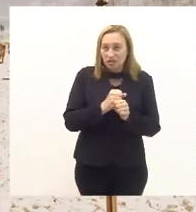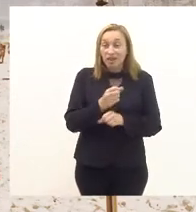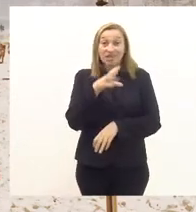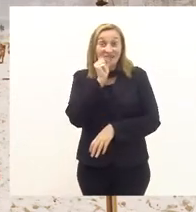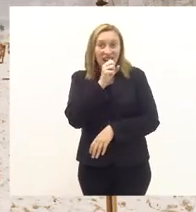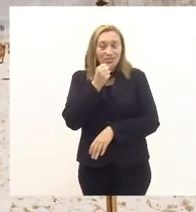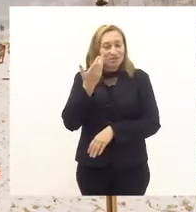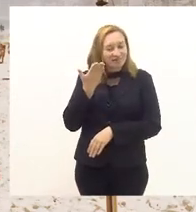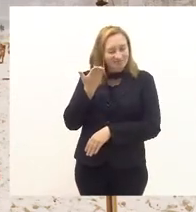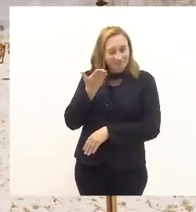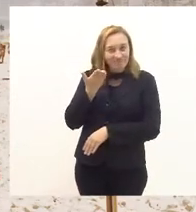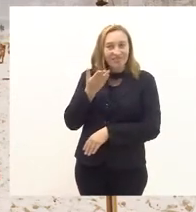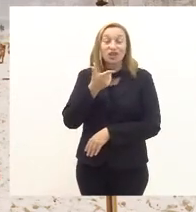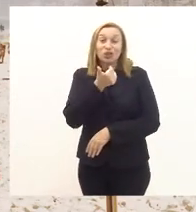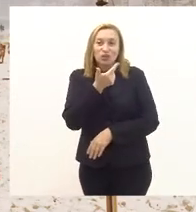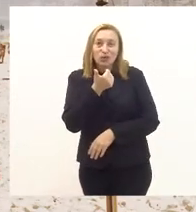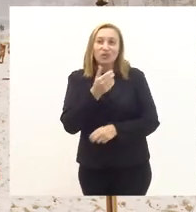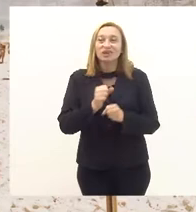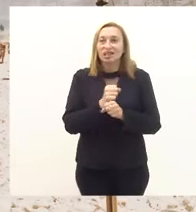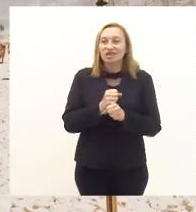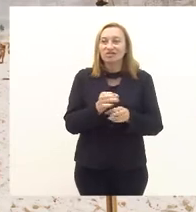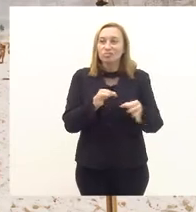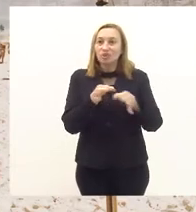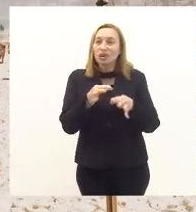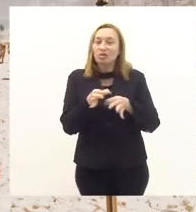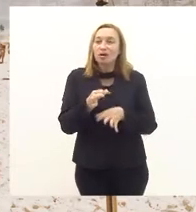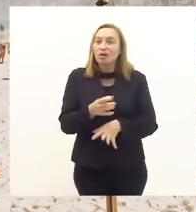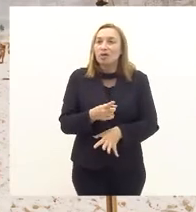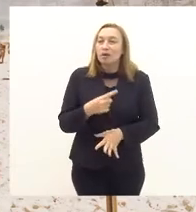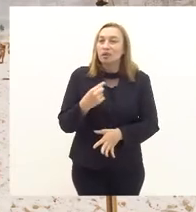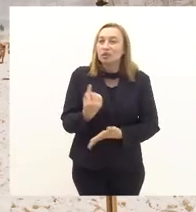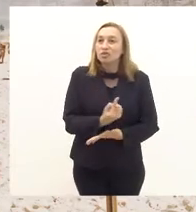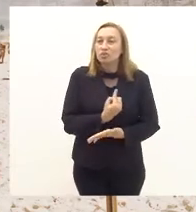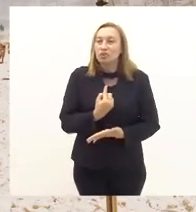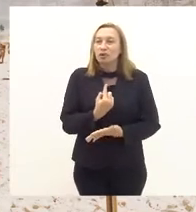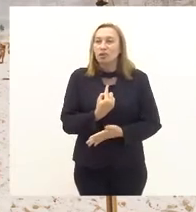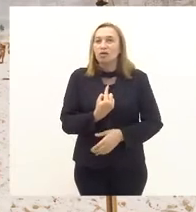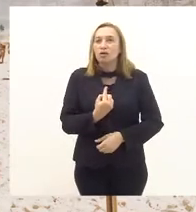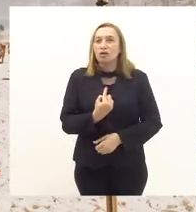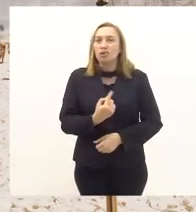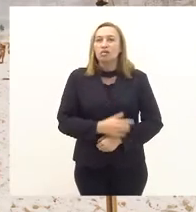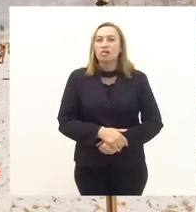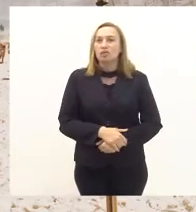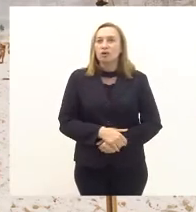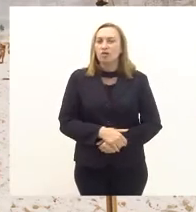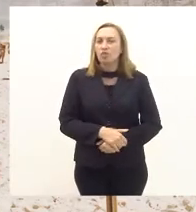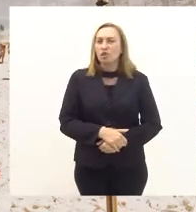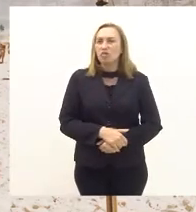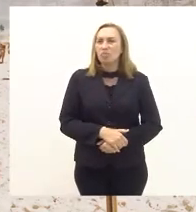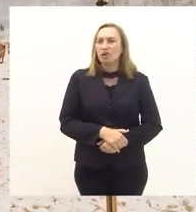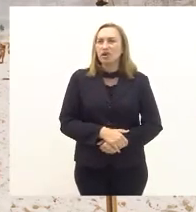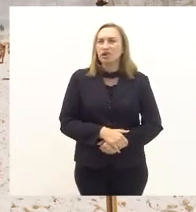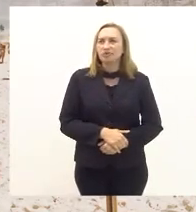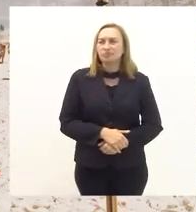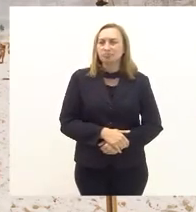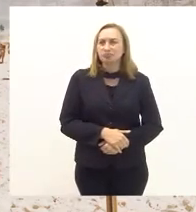sábado, né? 12 anos desse programa, é, o que para a gente traz, né?